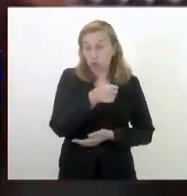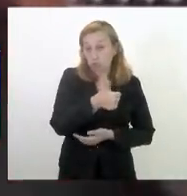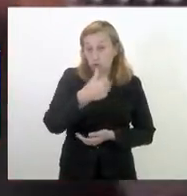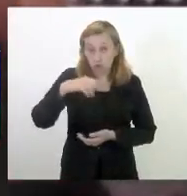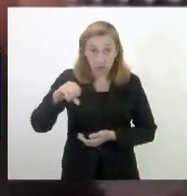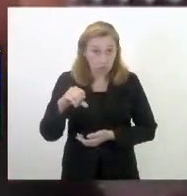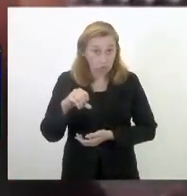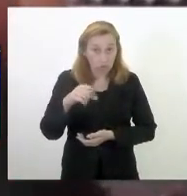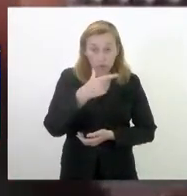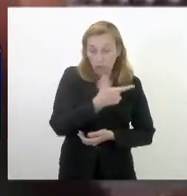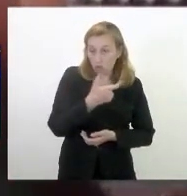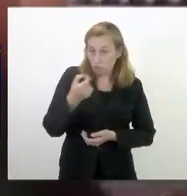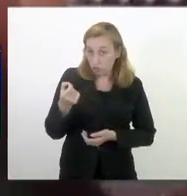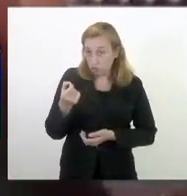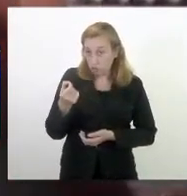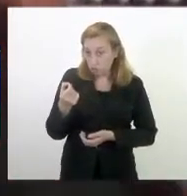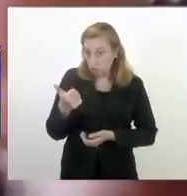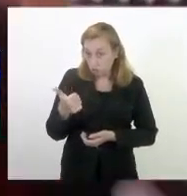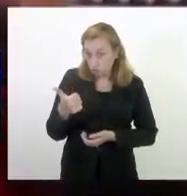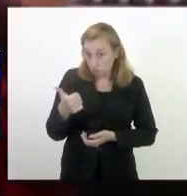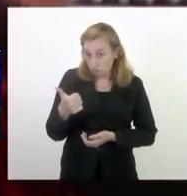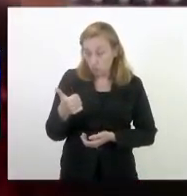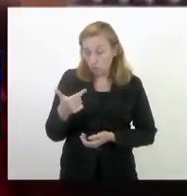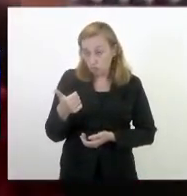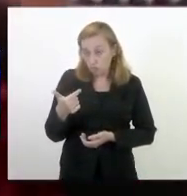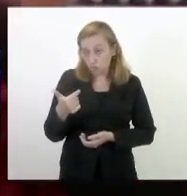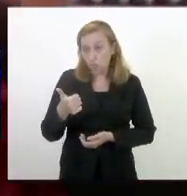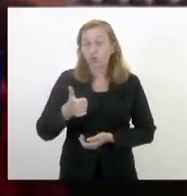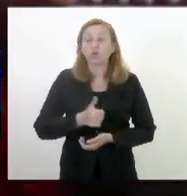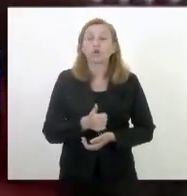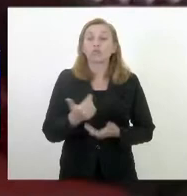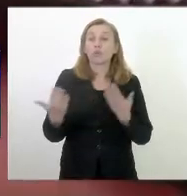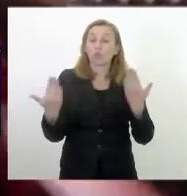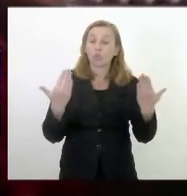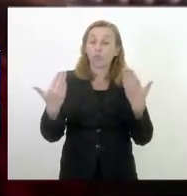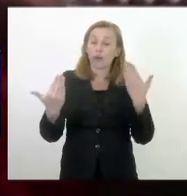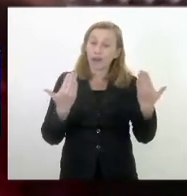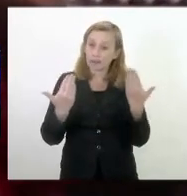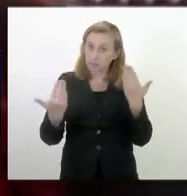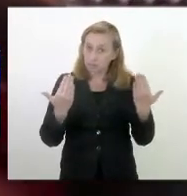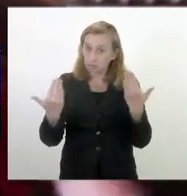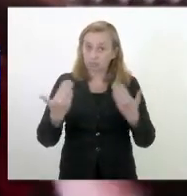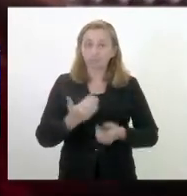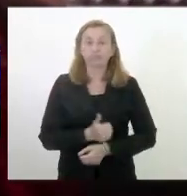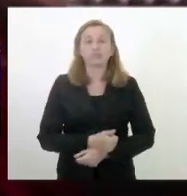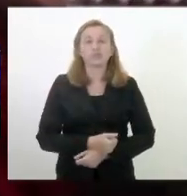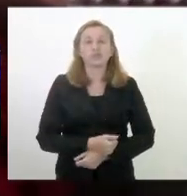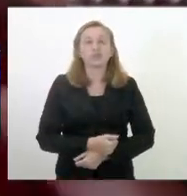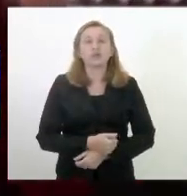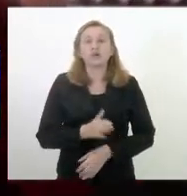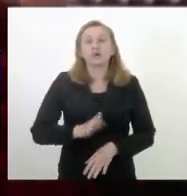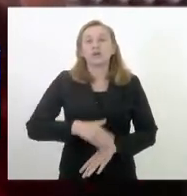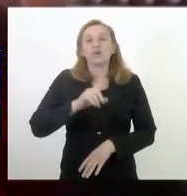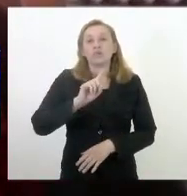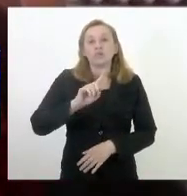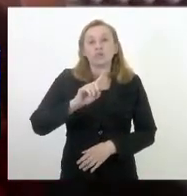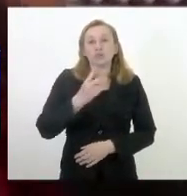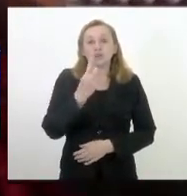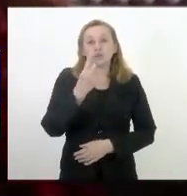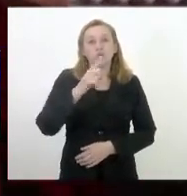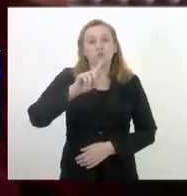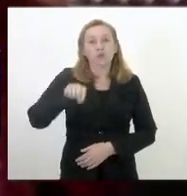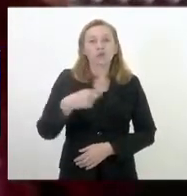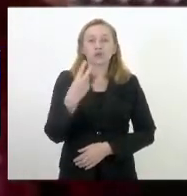2019 e o início de 2021, fazendo esse comparativo, mais de 1,2 milhões de